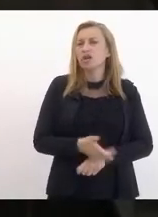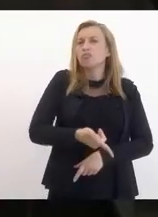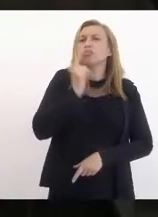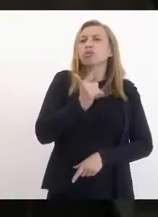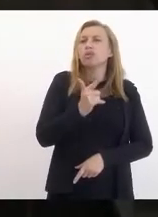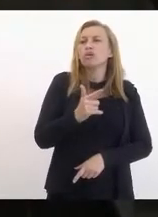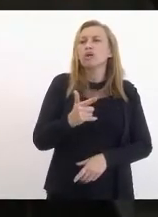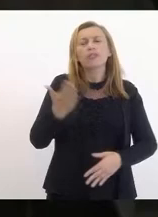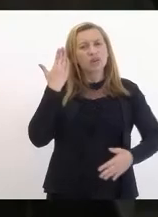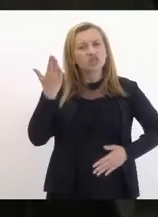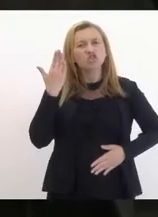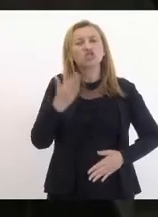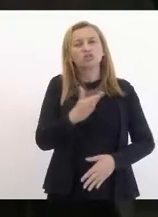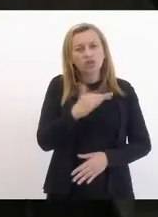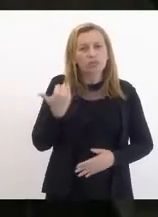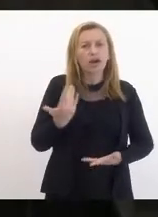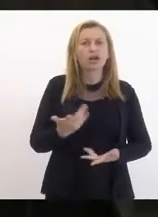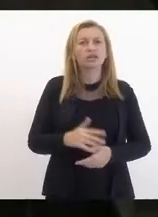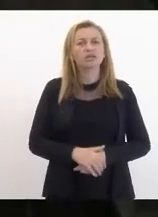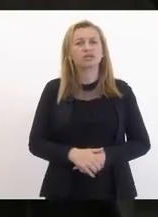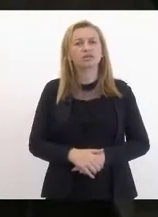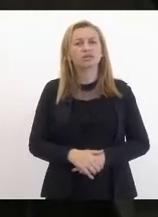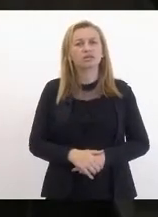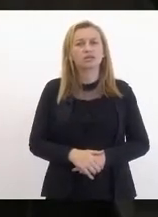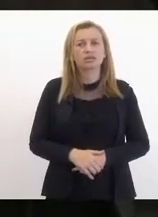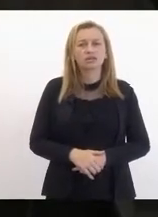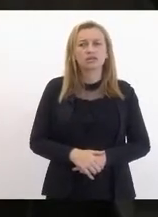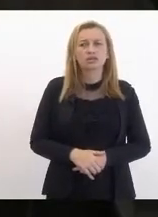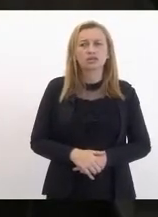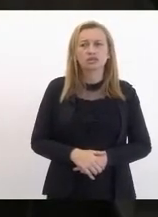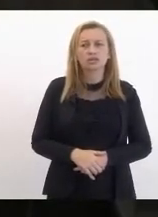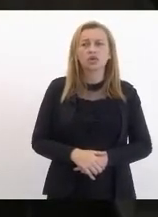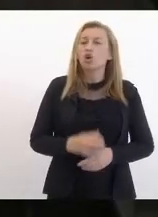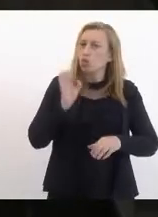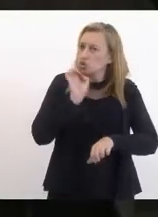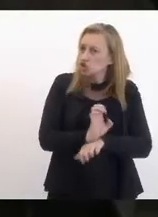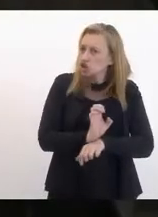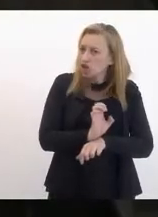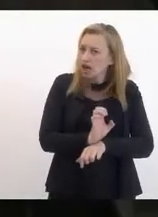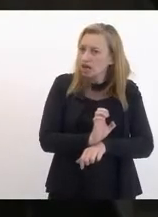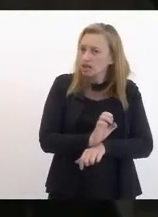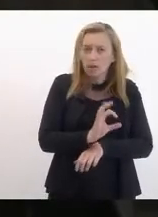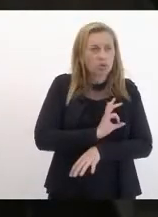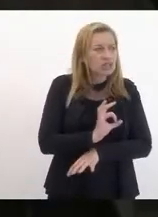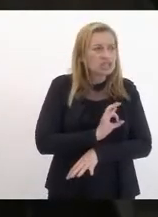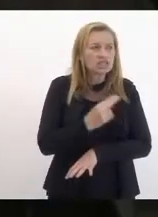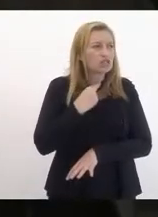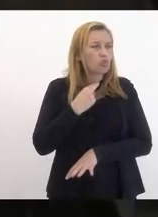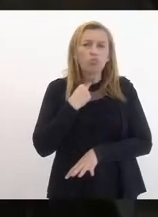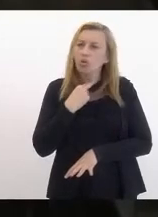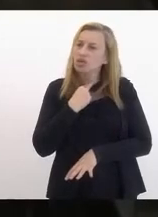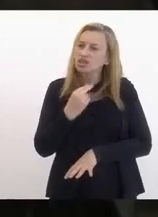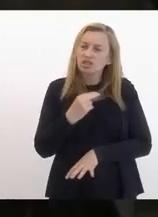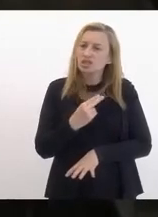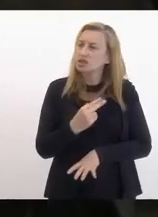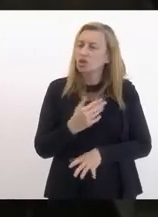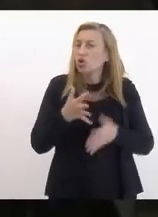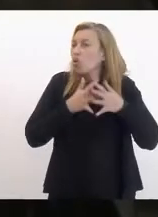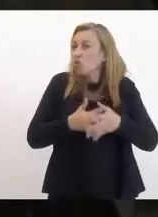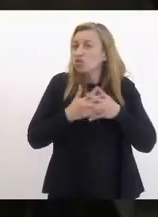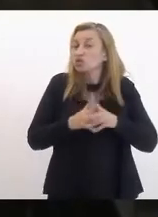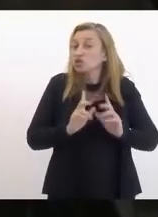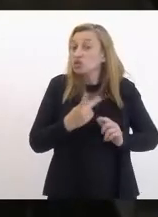crime. Quem faz a execução são os bandidos. O Estado e seus agentes não podem se confundir por